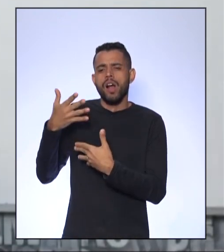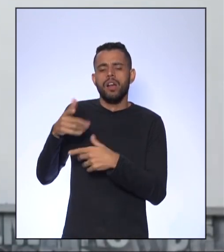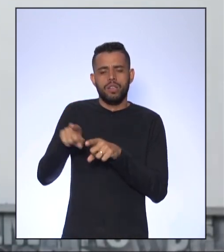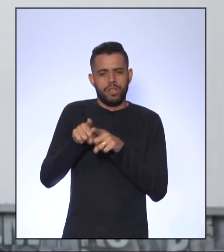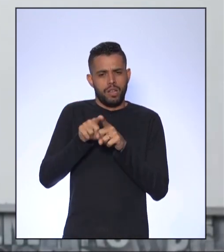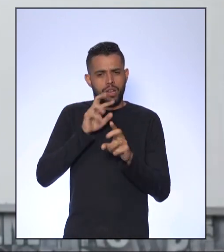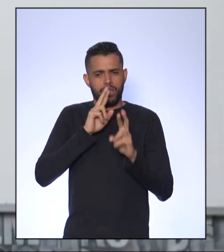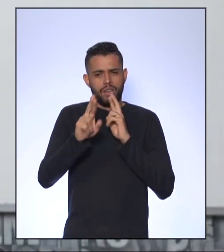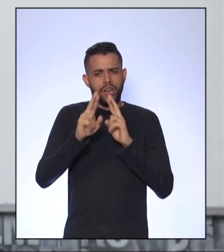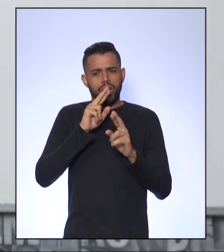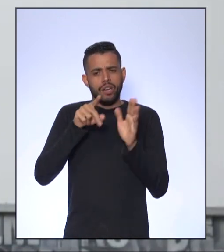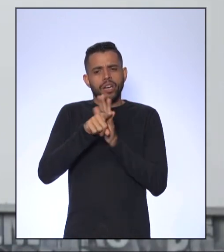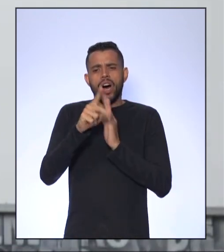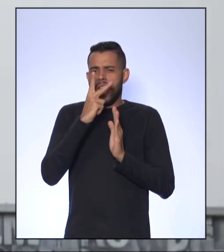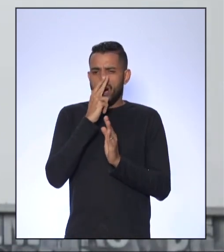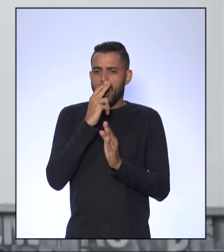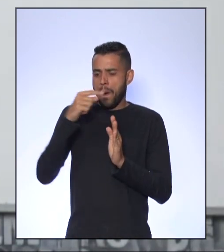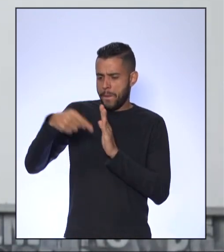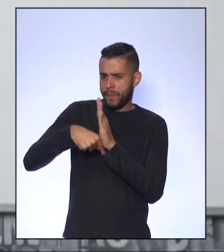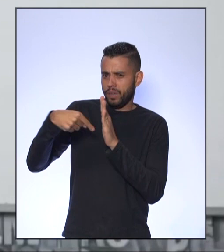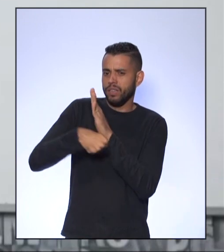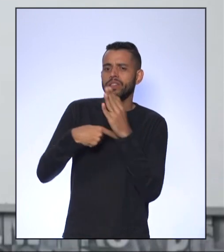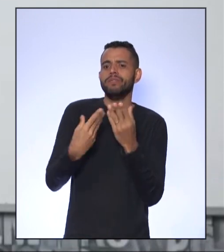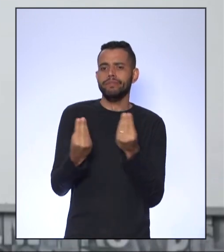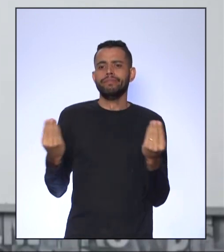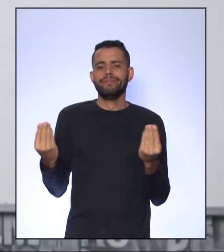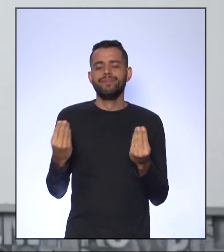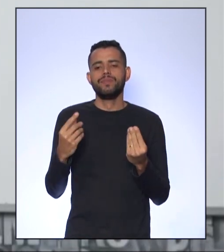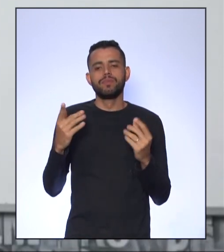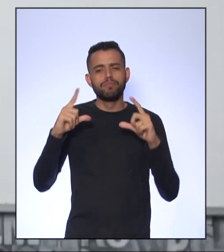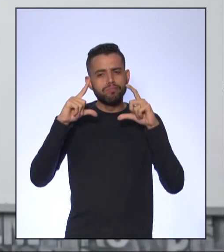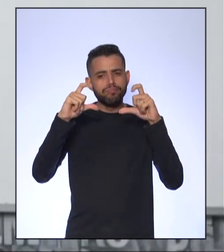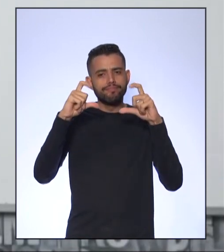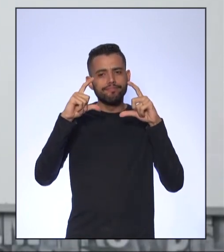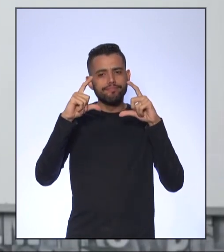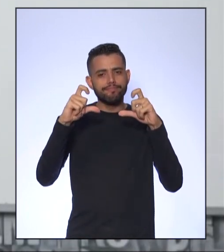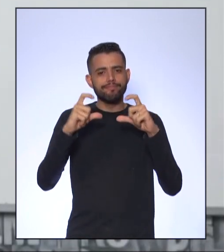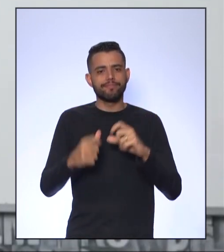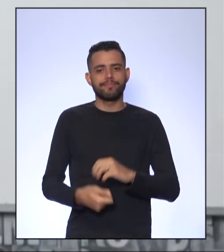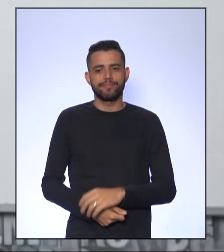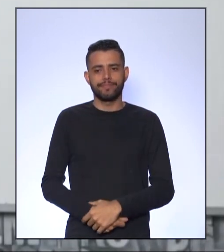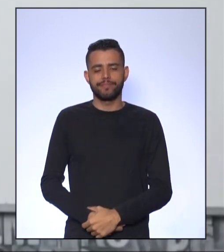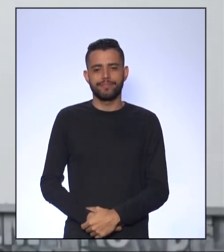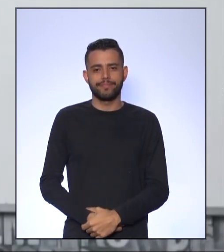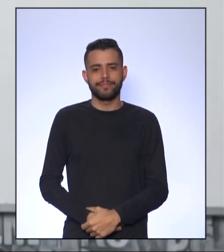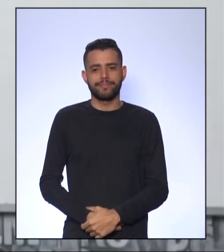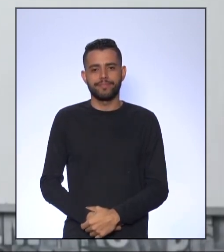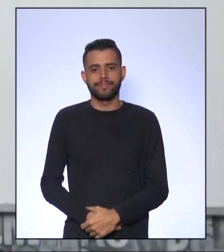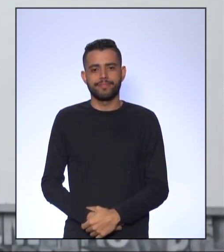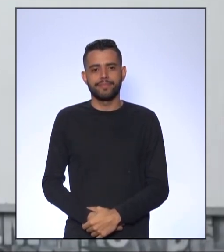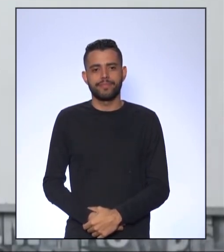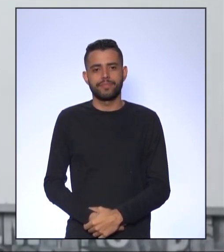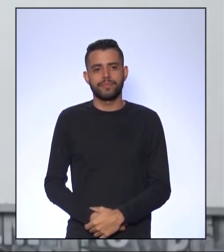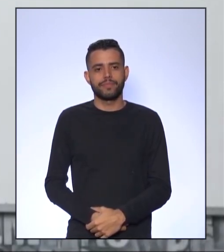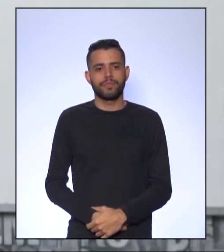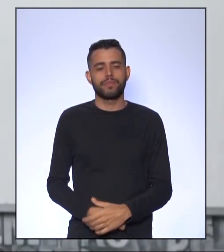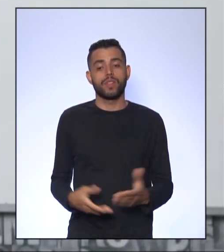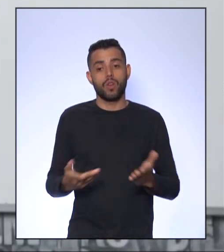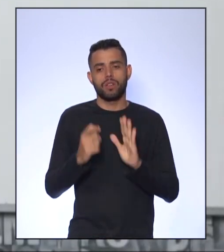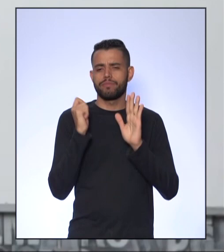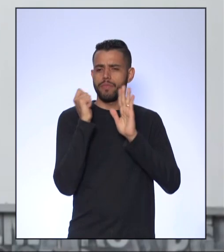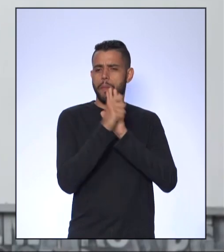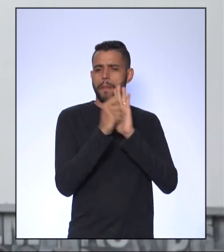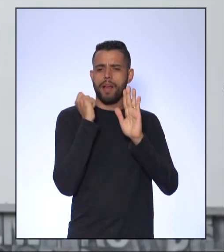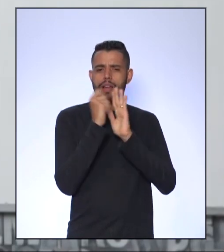que eu acho que deve ter muitas. Então, bate o print aí rapidinho, fez o print da sua tela, agora nós já vamos apagando,